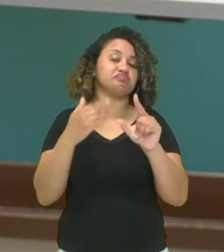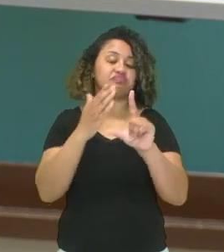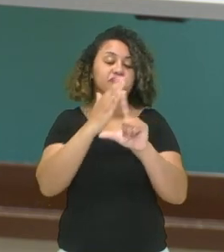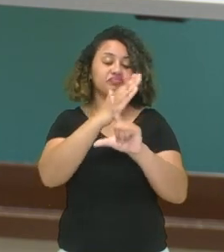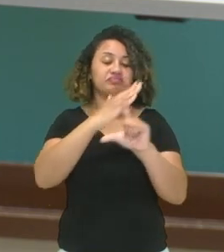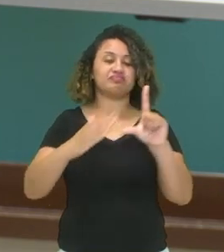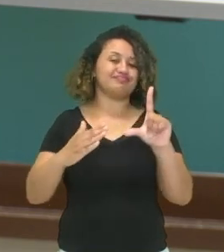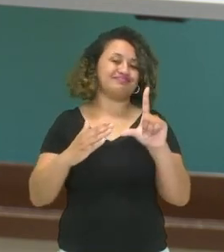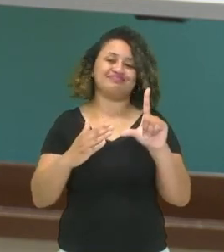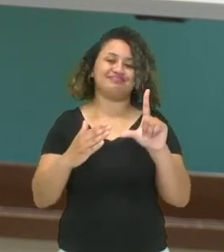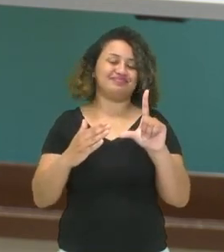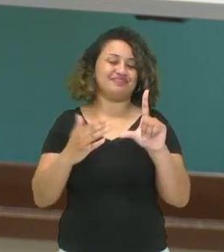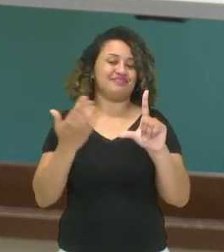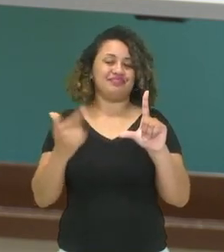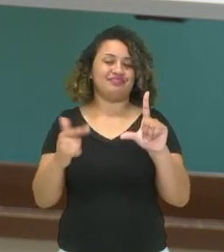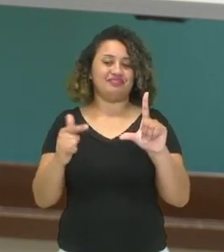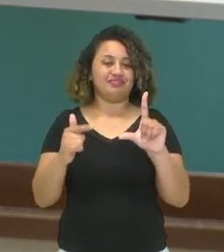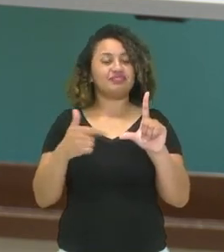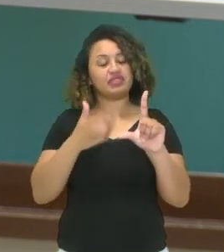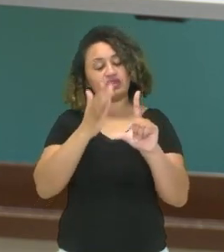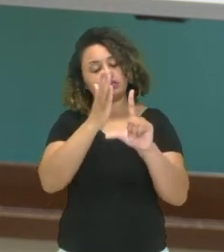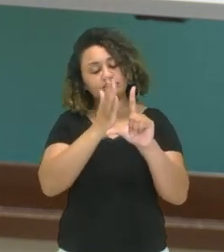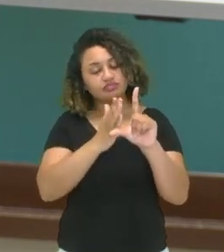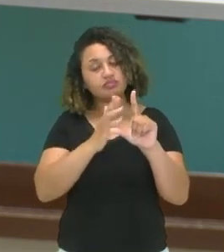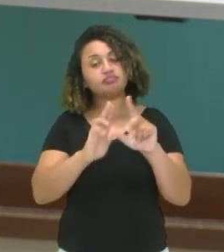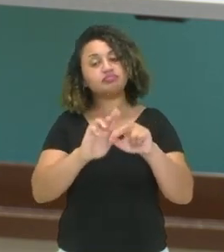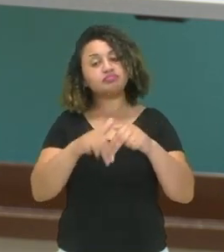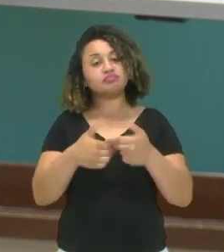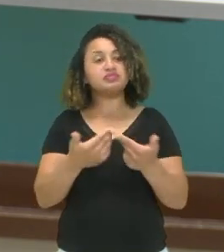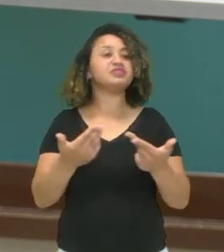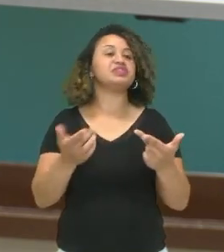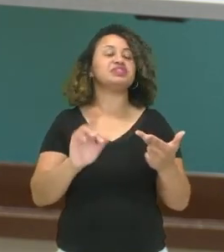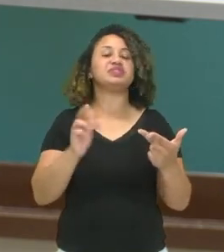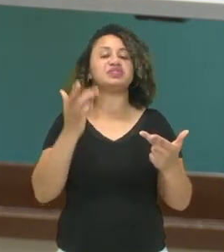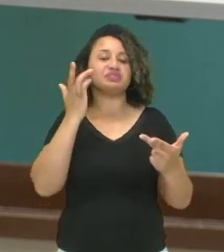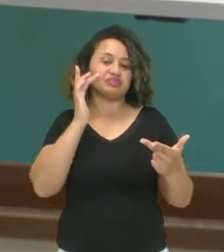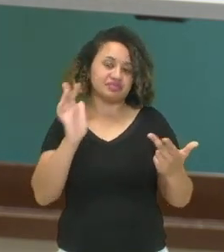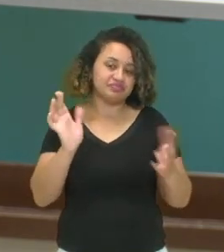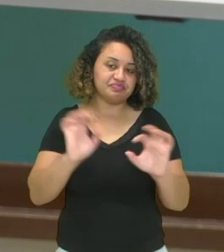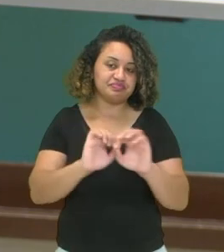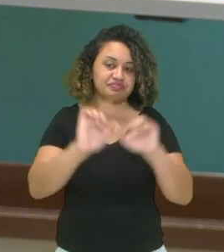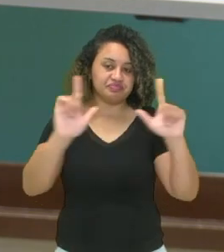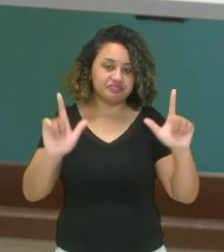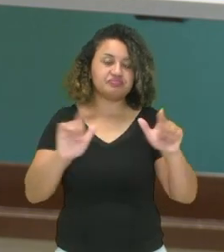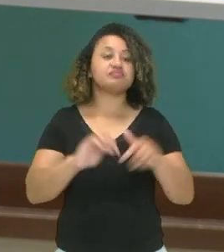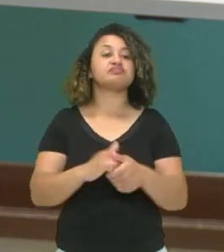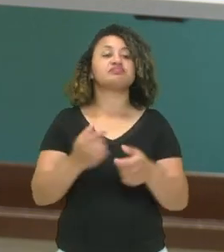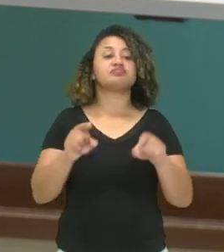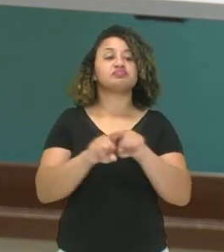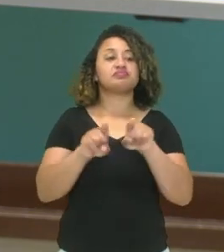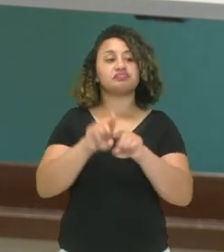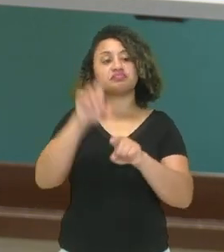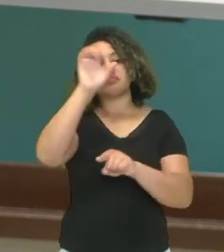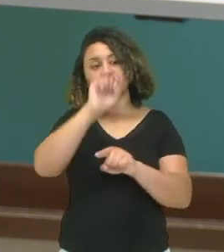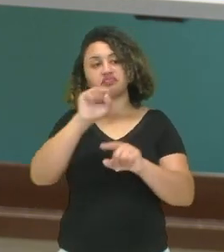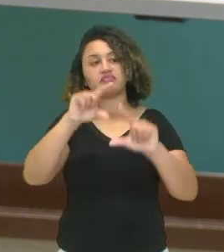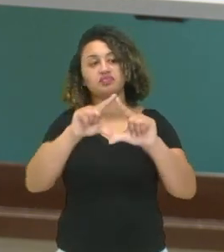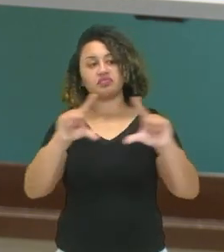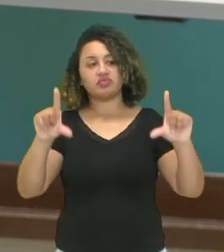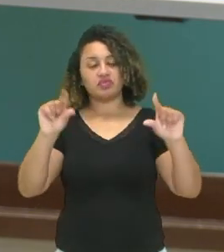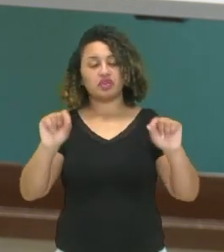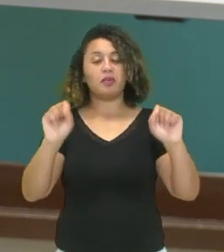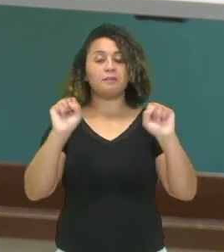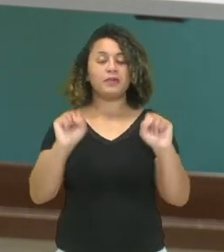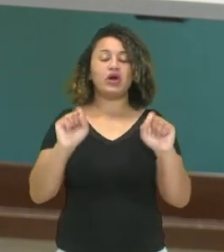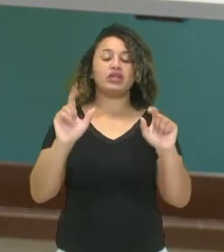com o eixo das tangentes, então, portanto, não é definido. E vimos também que o coeficiente angular pode